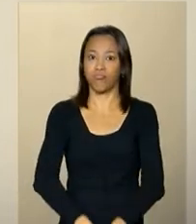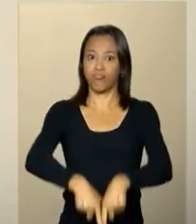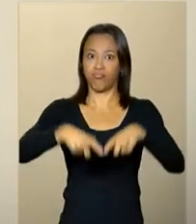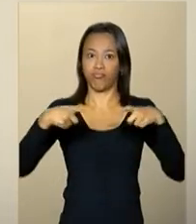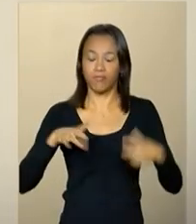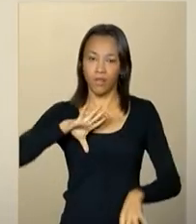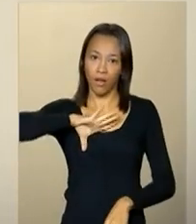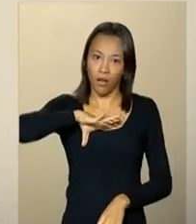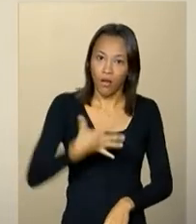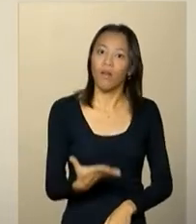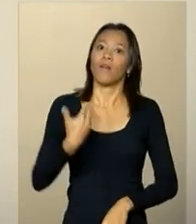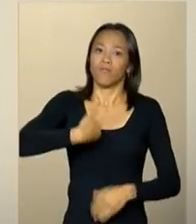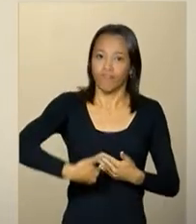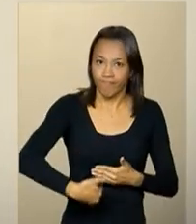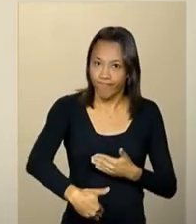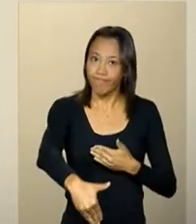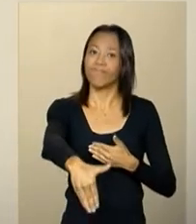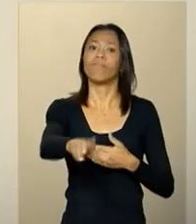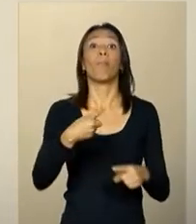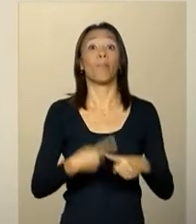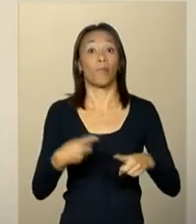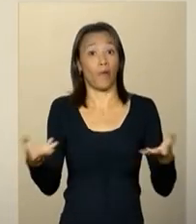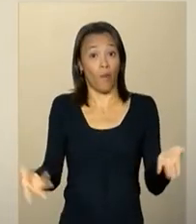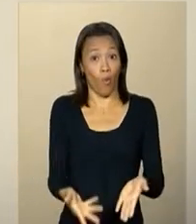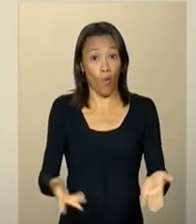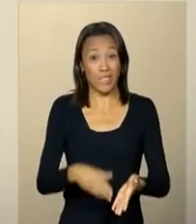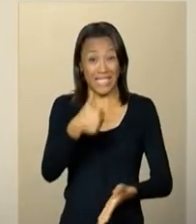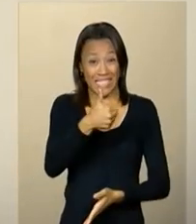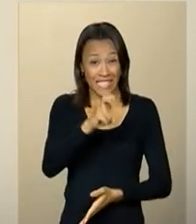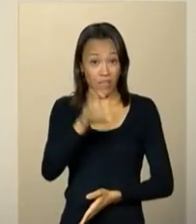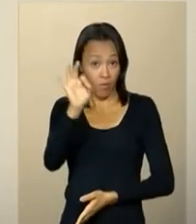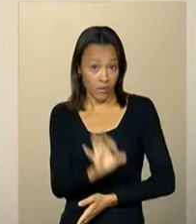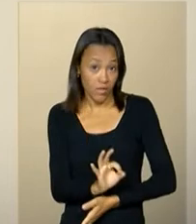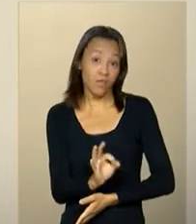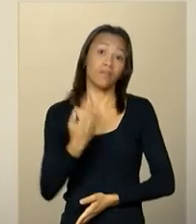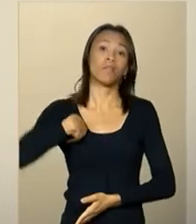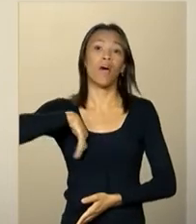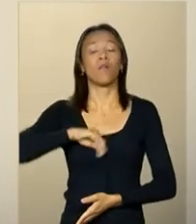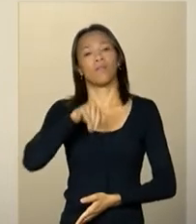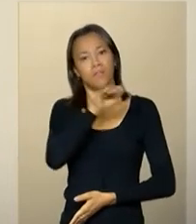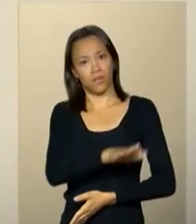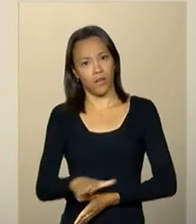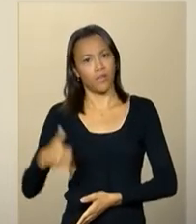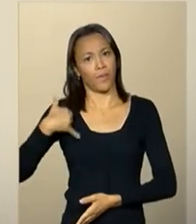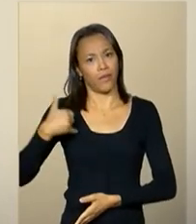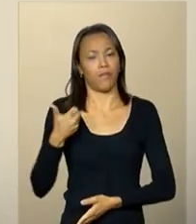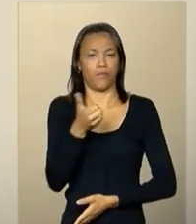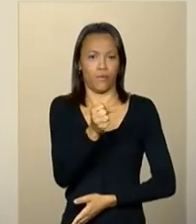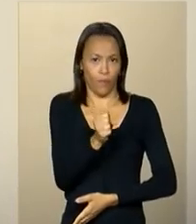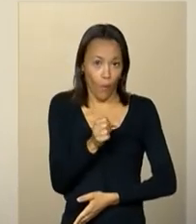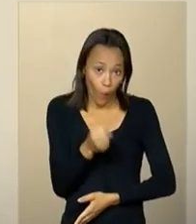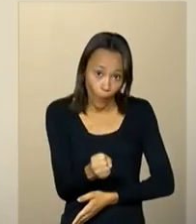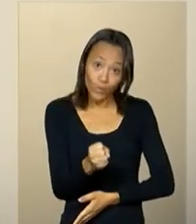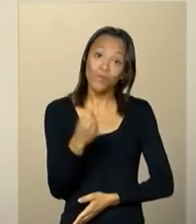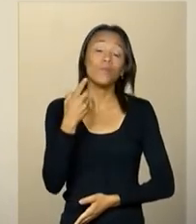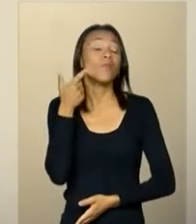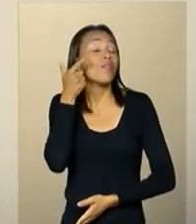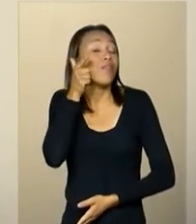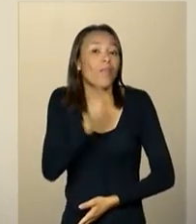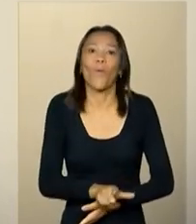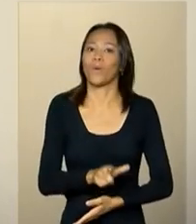desafio pela nossa frente porque hoje quinze por cento das nossas crianças com o e não